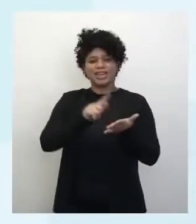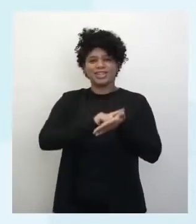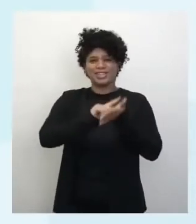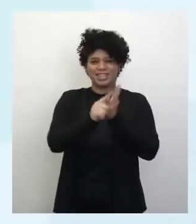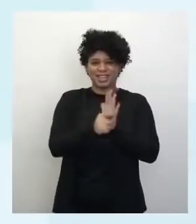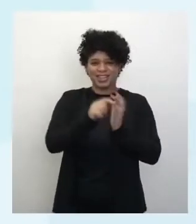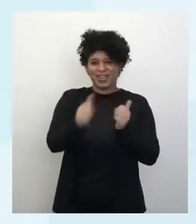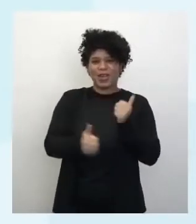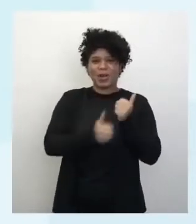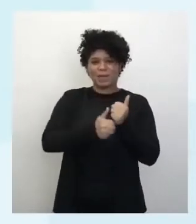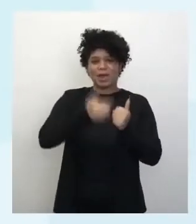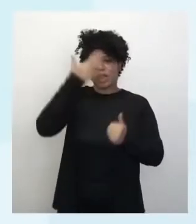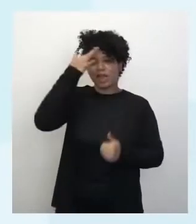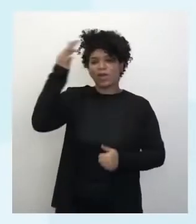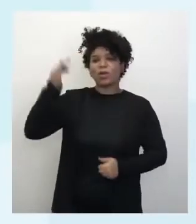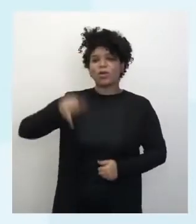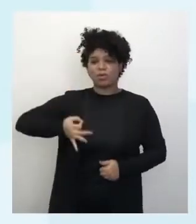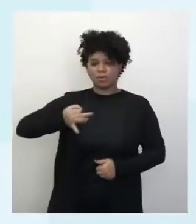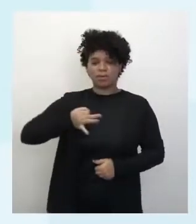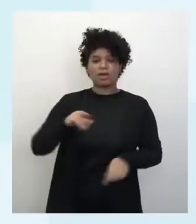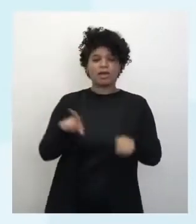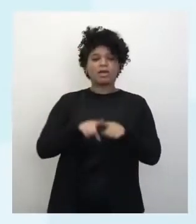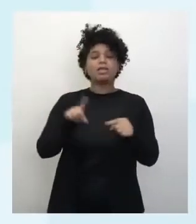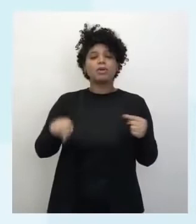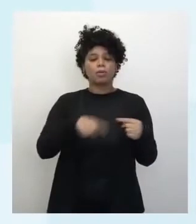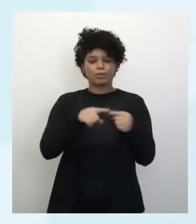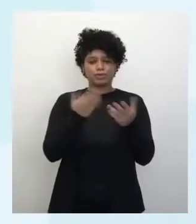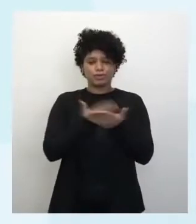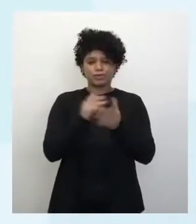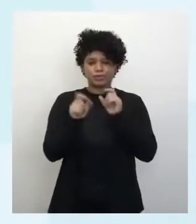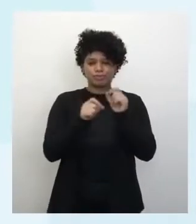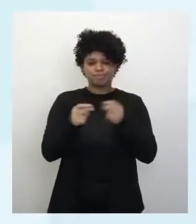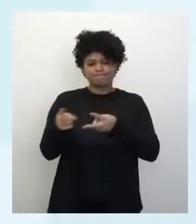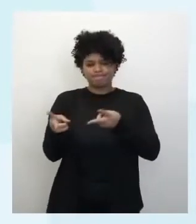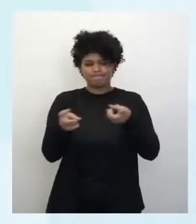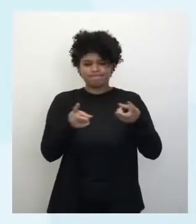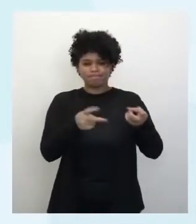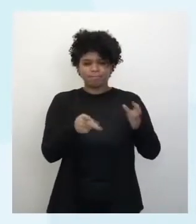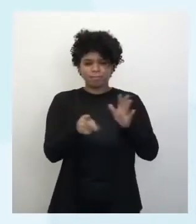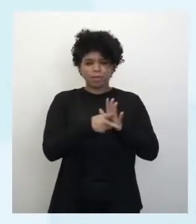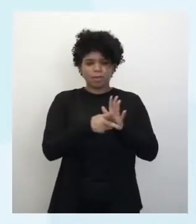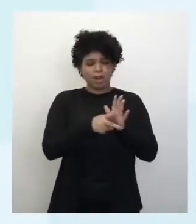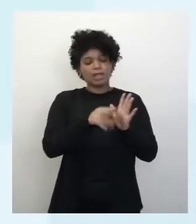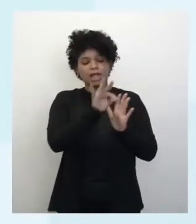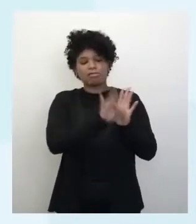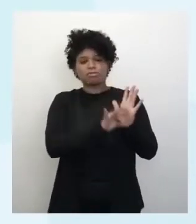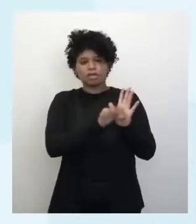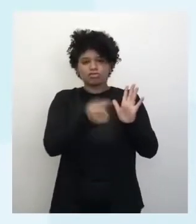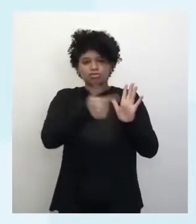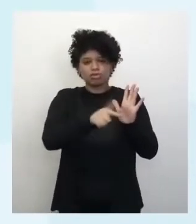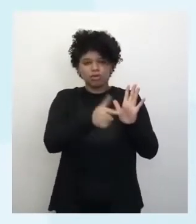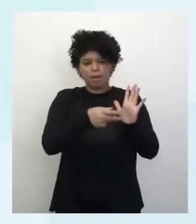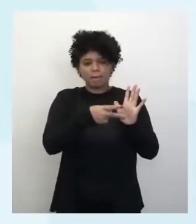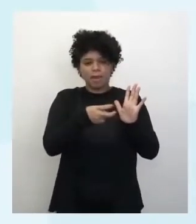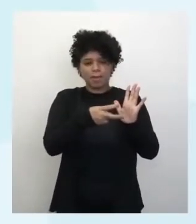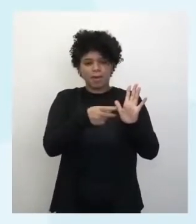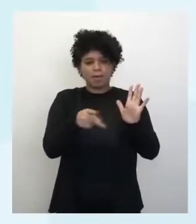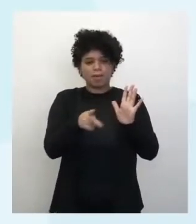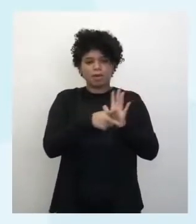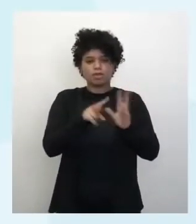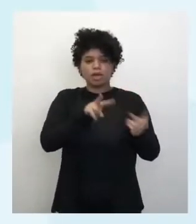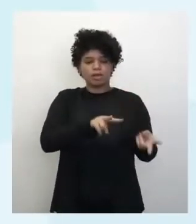de apoio à compreensão, objetivo da aula. Reconhecer a retextualização como processo